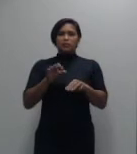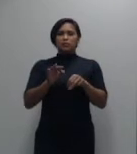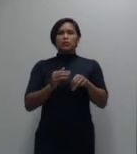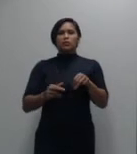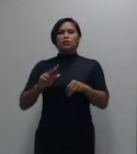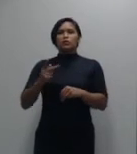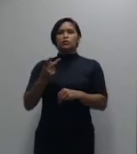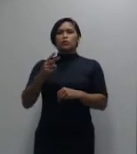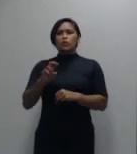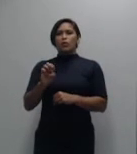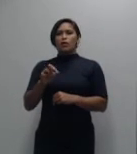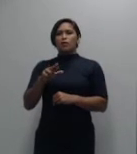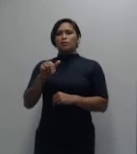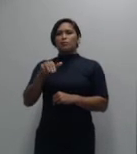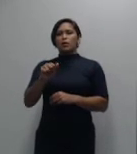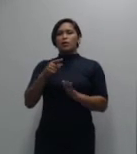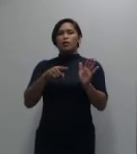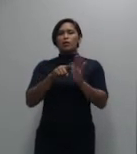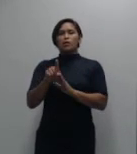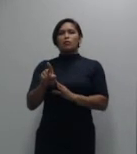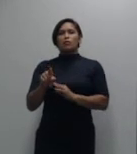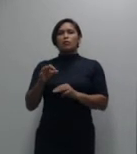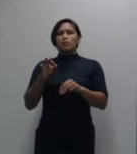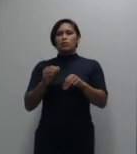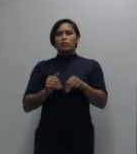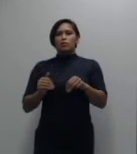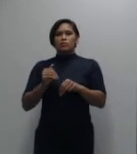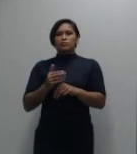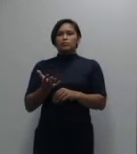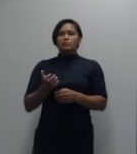beijar me tem da água do Zé Neto e